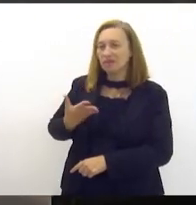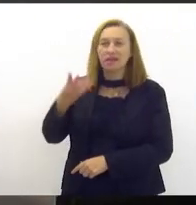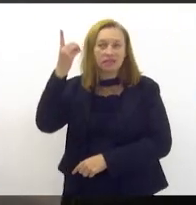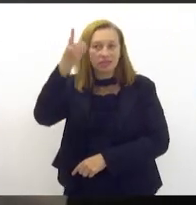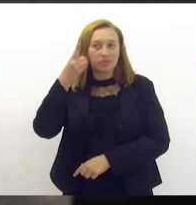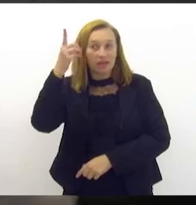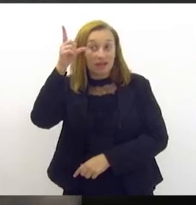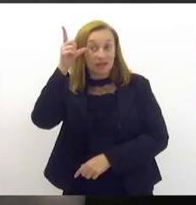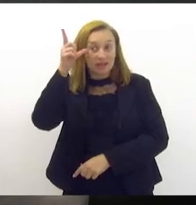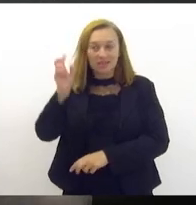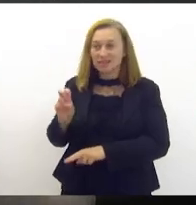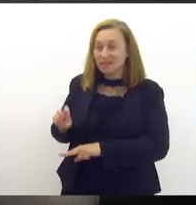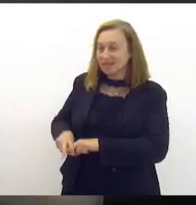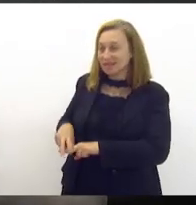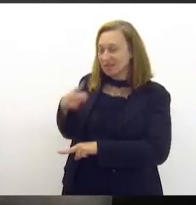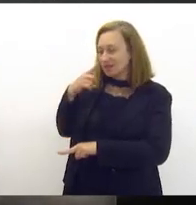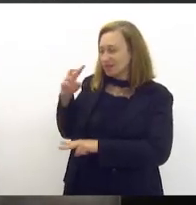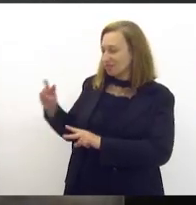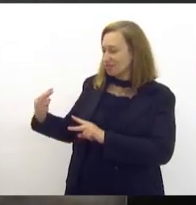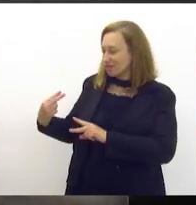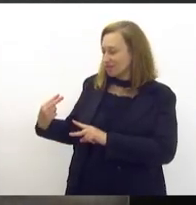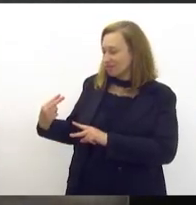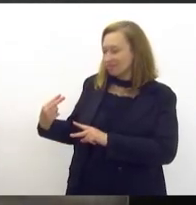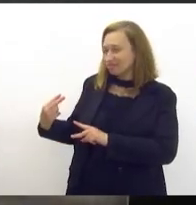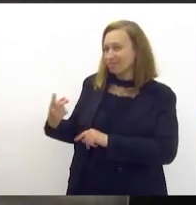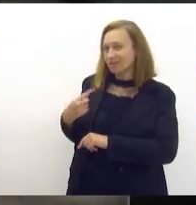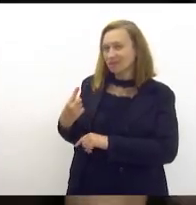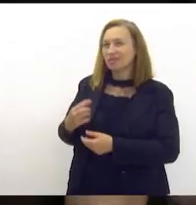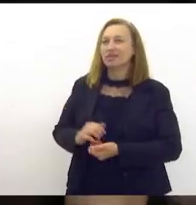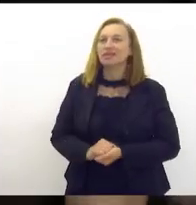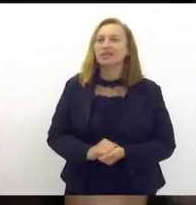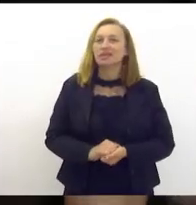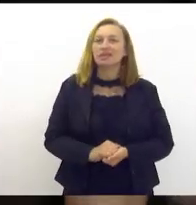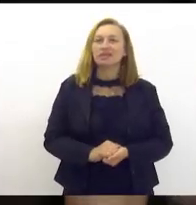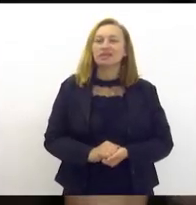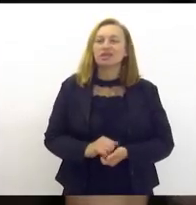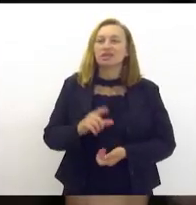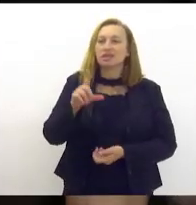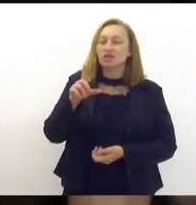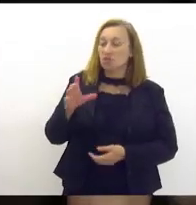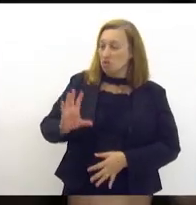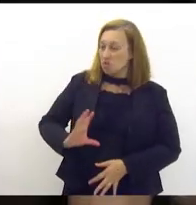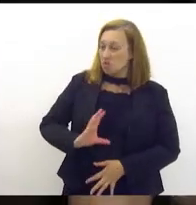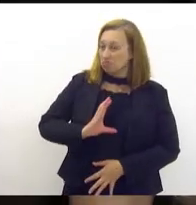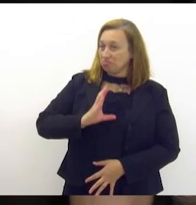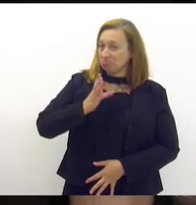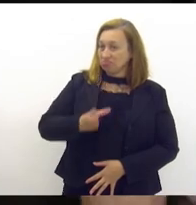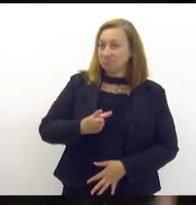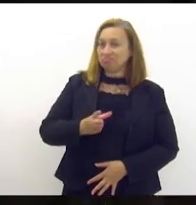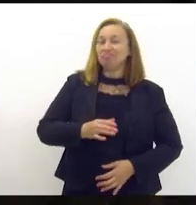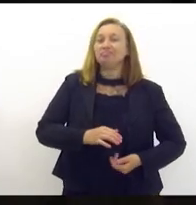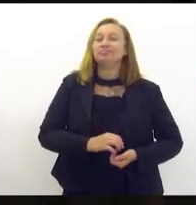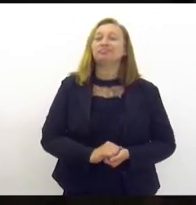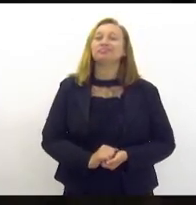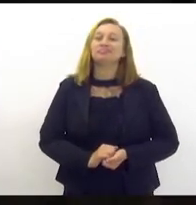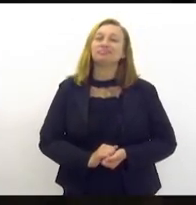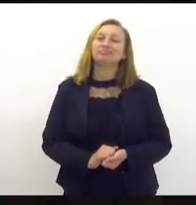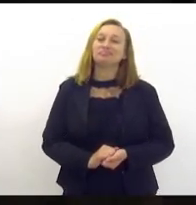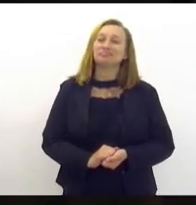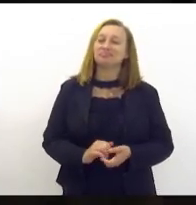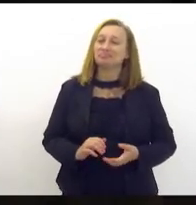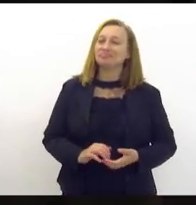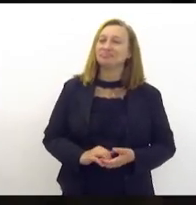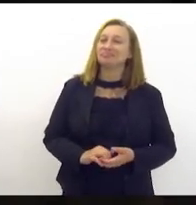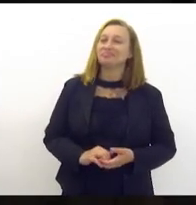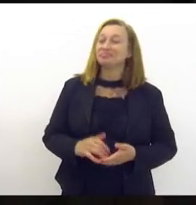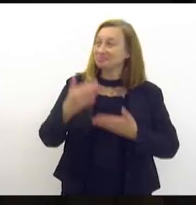deputada Lucinha sentadinha aqui olhando para nós, dona de uma coragem invejável, que graças